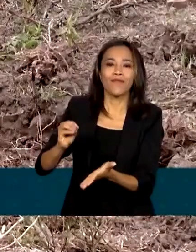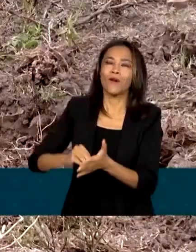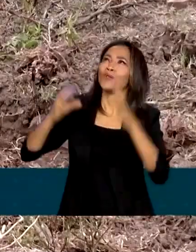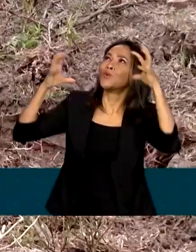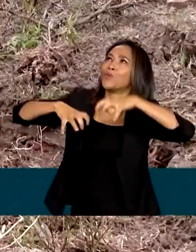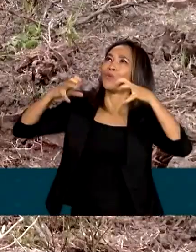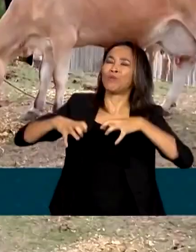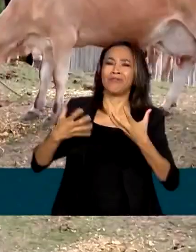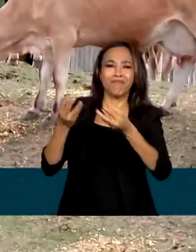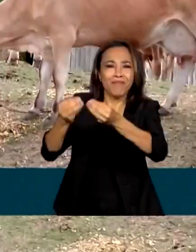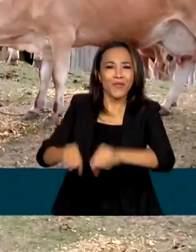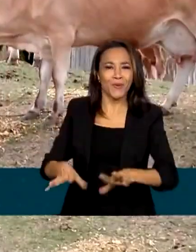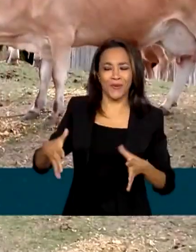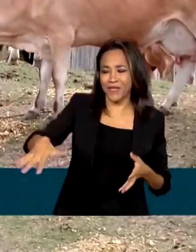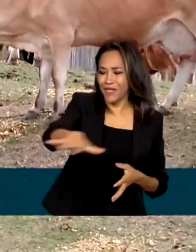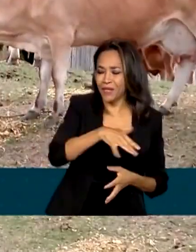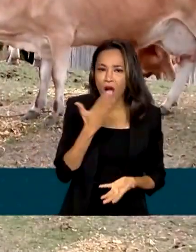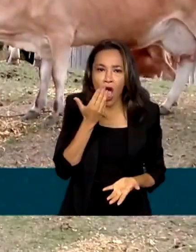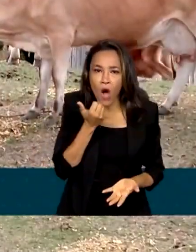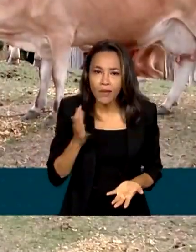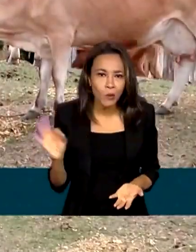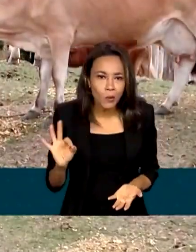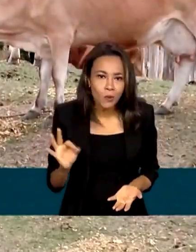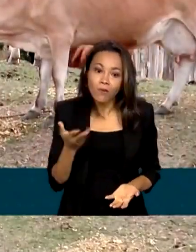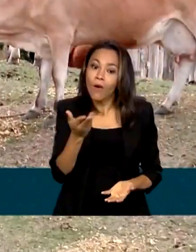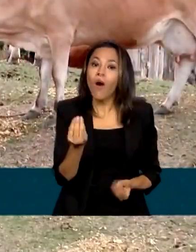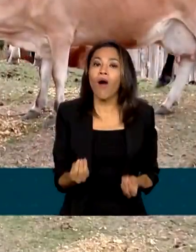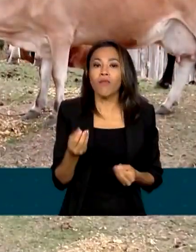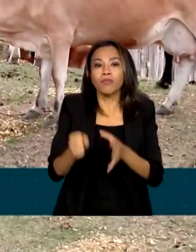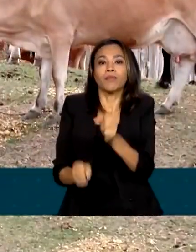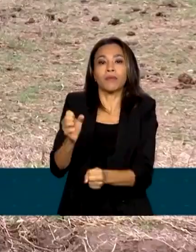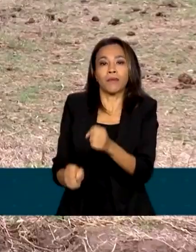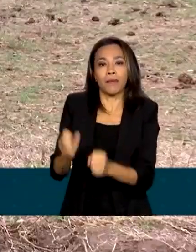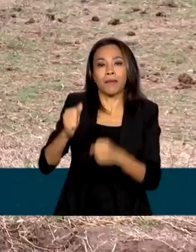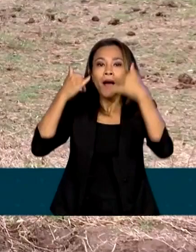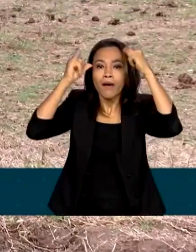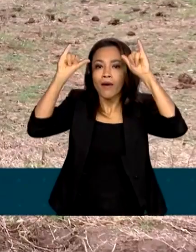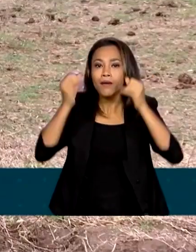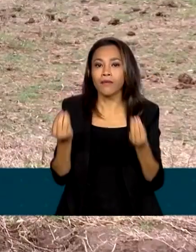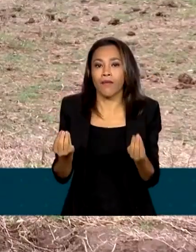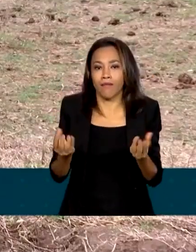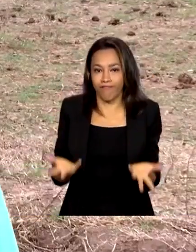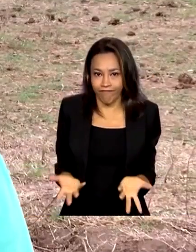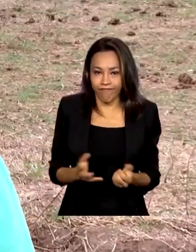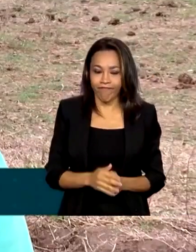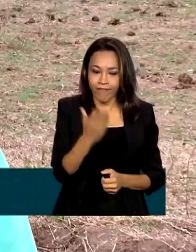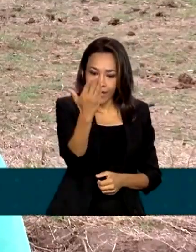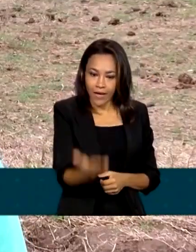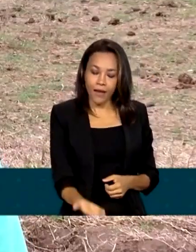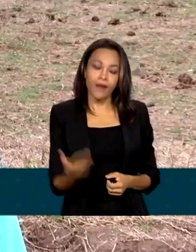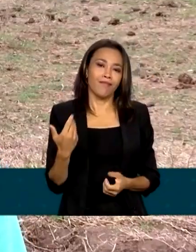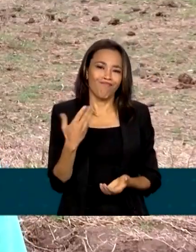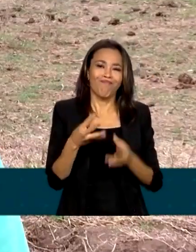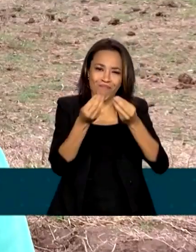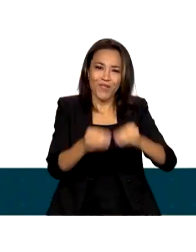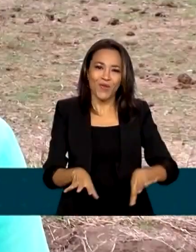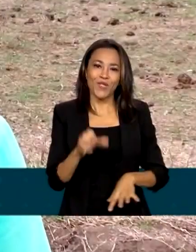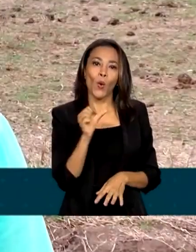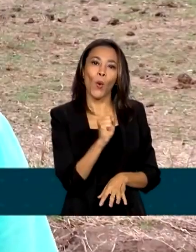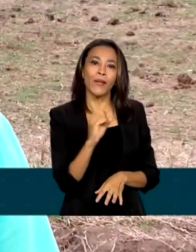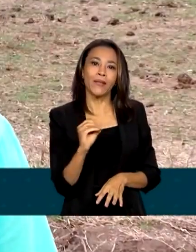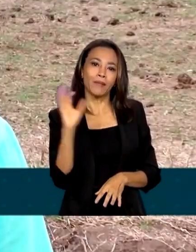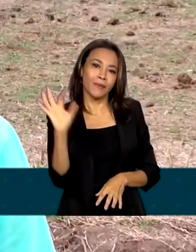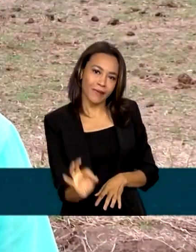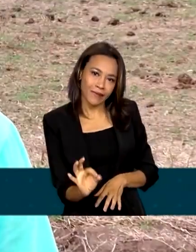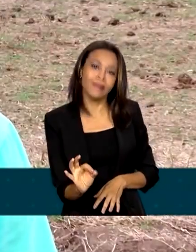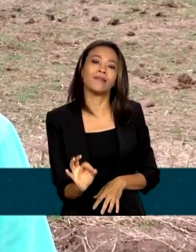afeta o pasto. Sem alimento, as vacas não produzem leite. Eu estou com uma perda aqui de 80% da minha produção. Eu produzi